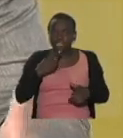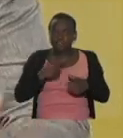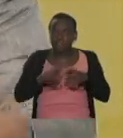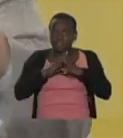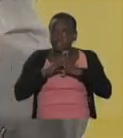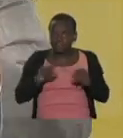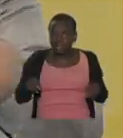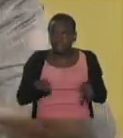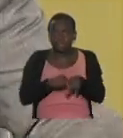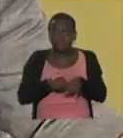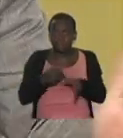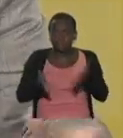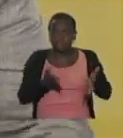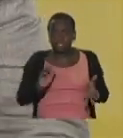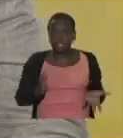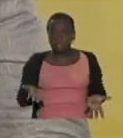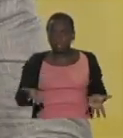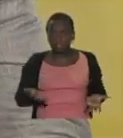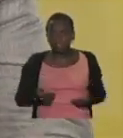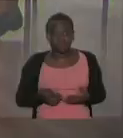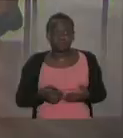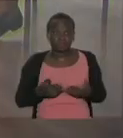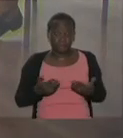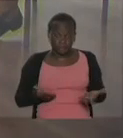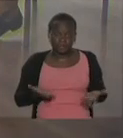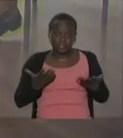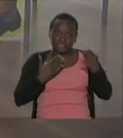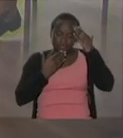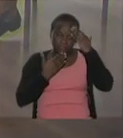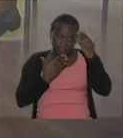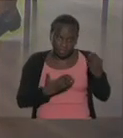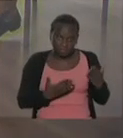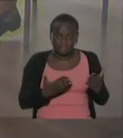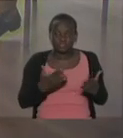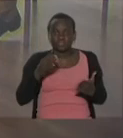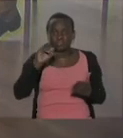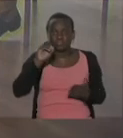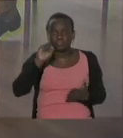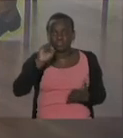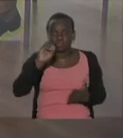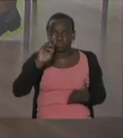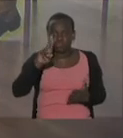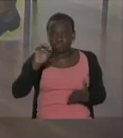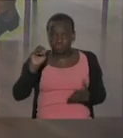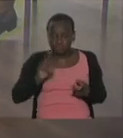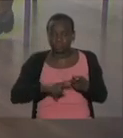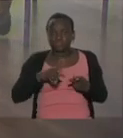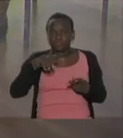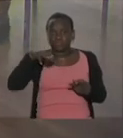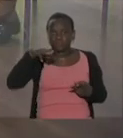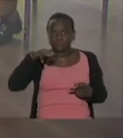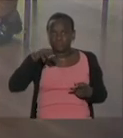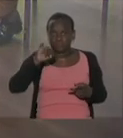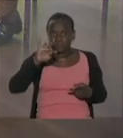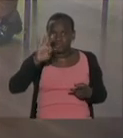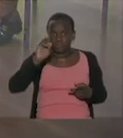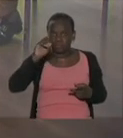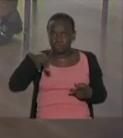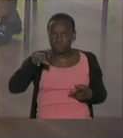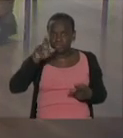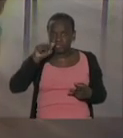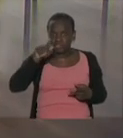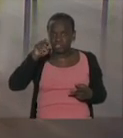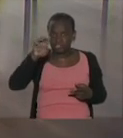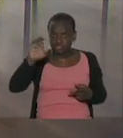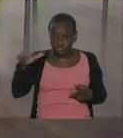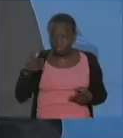resol e não não vamos cuidar disso muito bem eu quero agradecer ao deputado Carlos Roberto Osório e também ao Deputado Milton Rangel